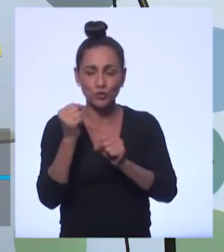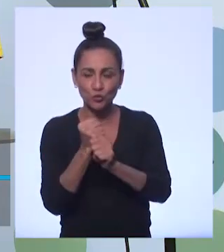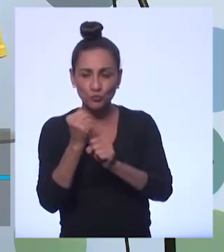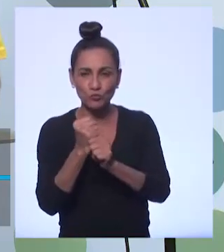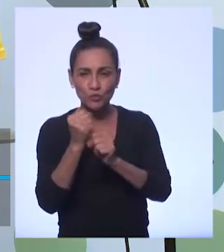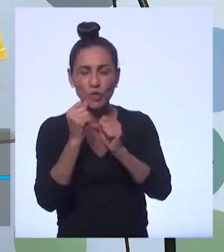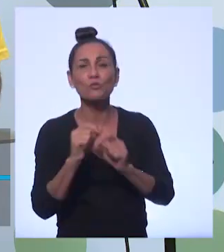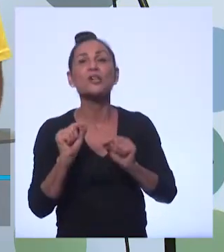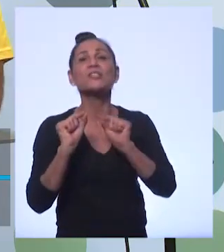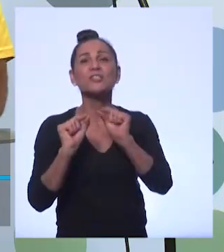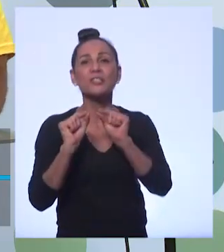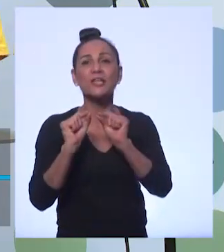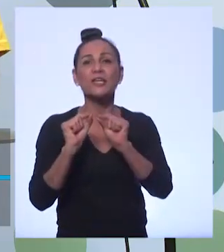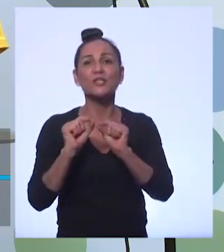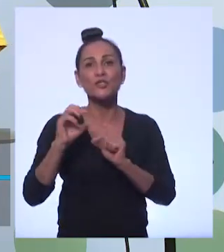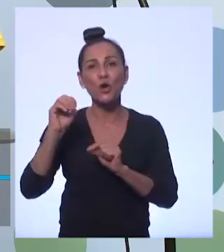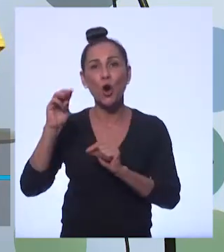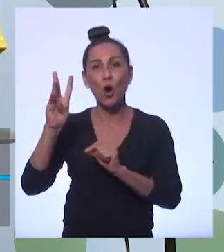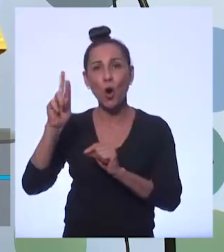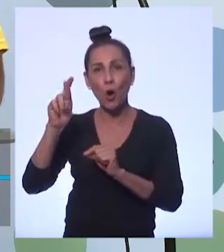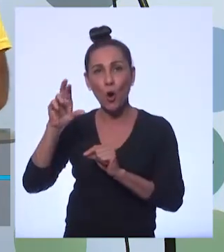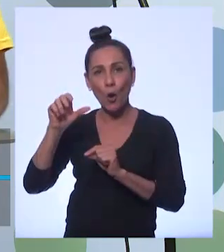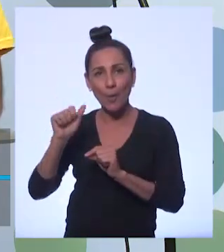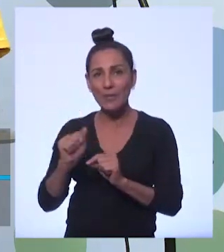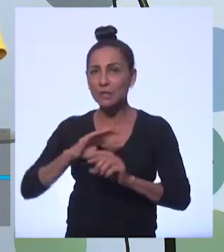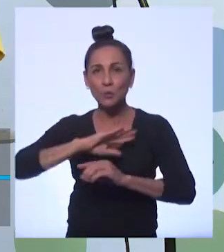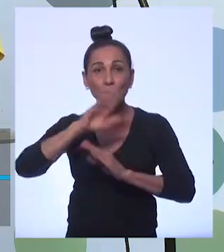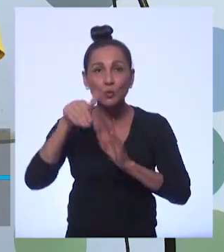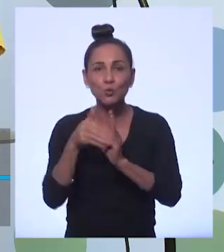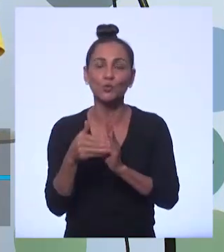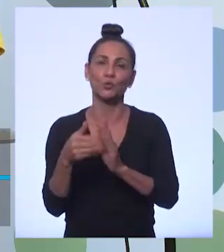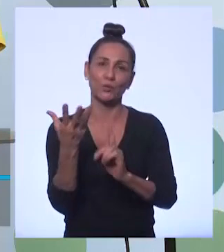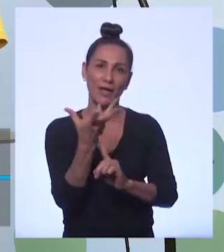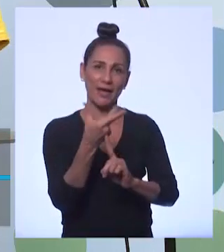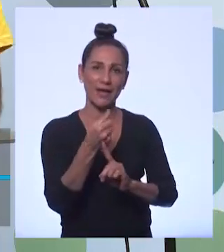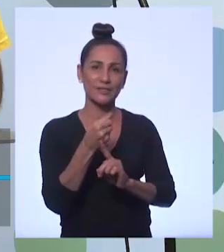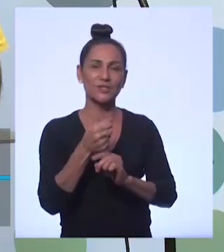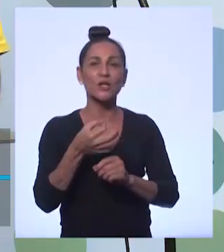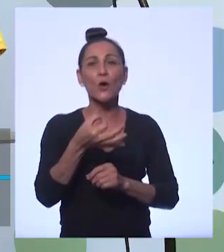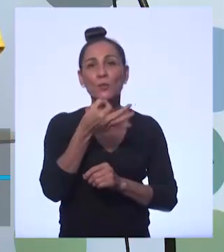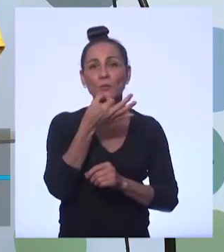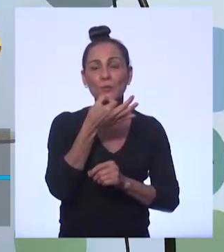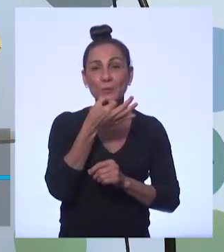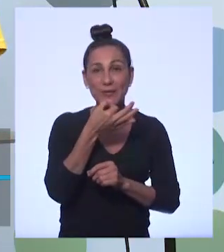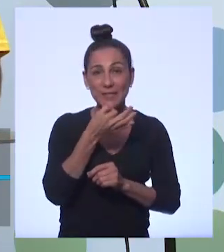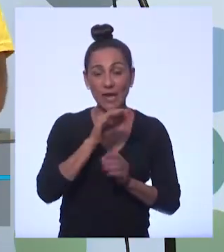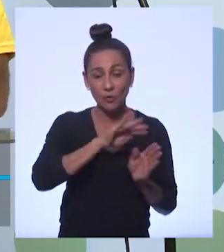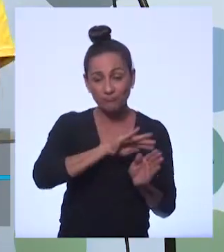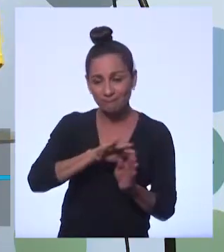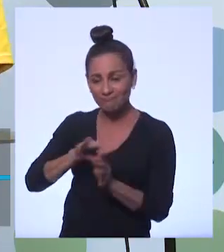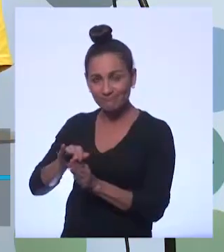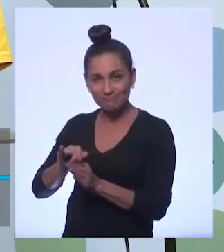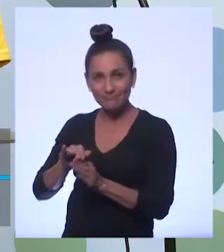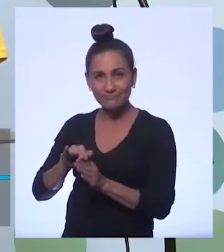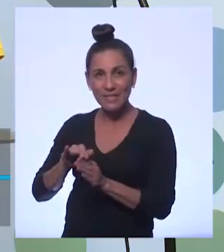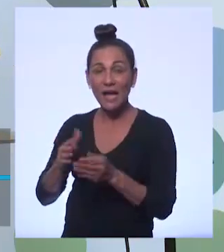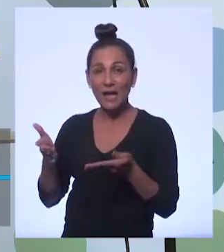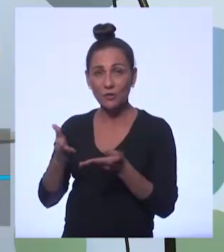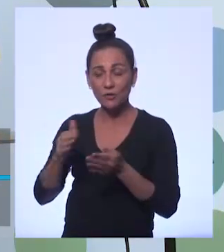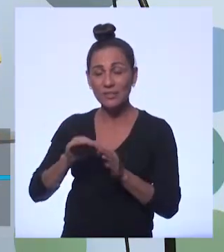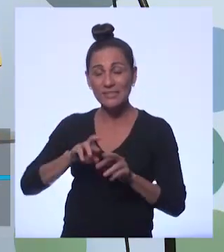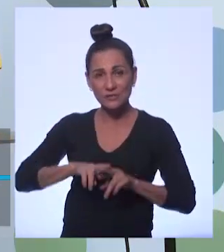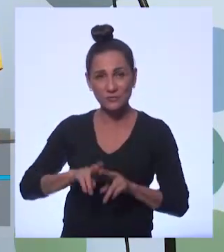é arte imediatamente. Bom, eu quero comentar, então agora eu vou fugir desse material que eu disponibilizei